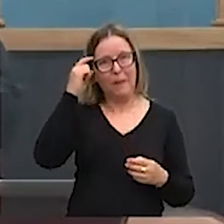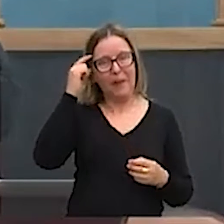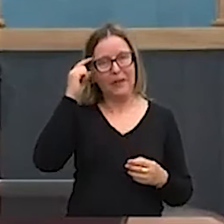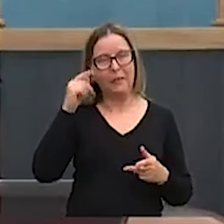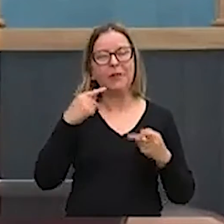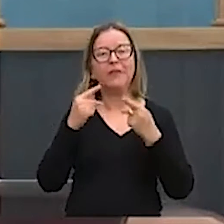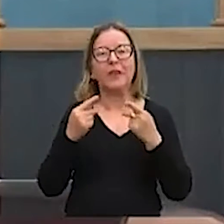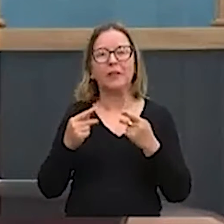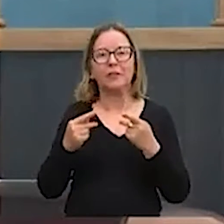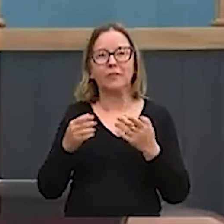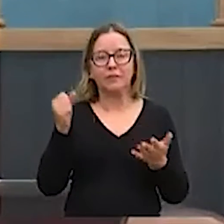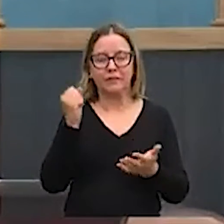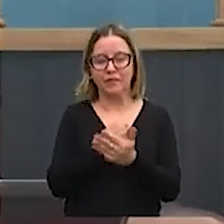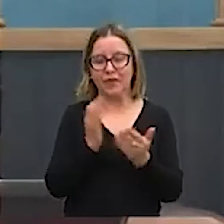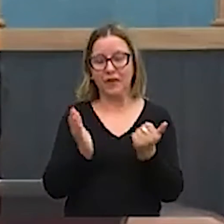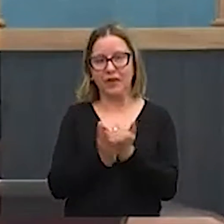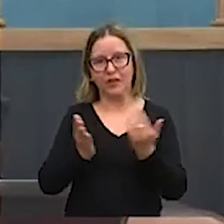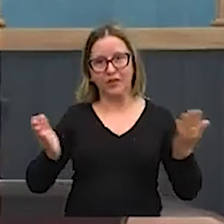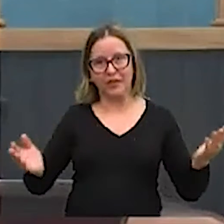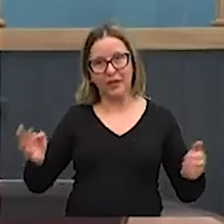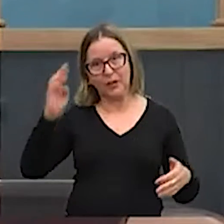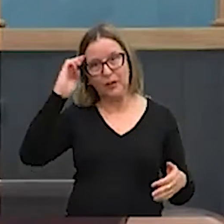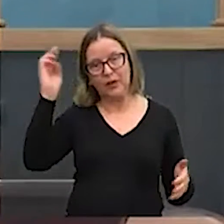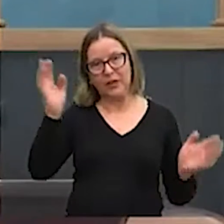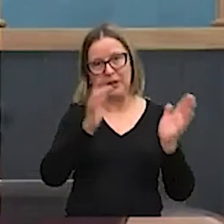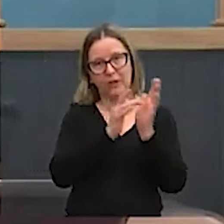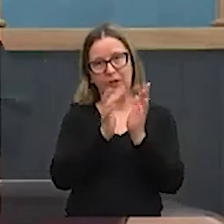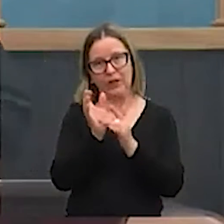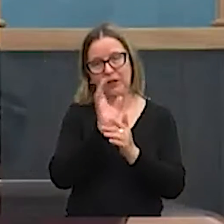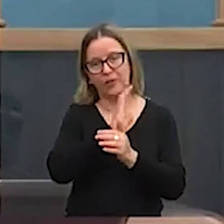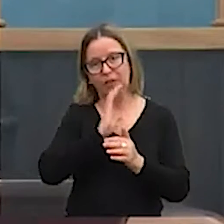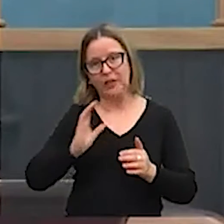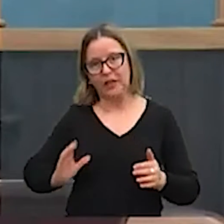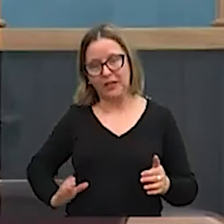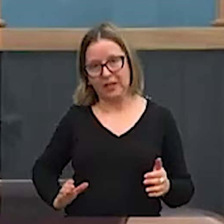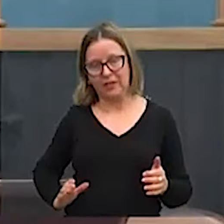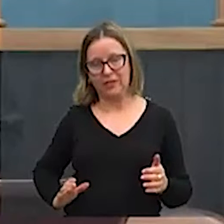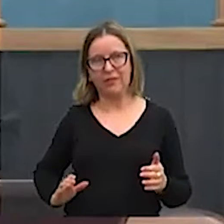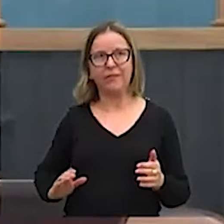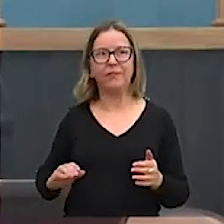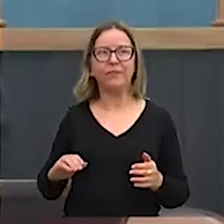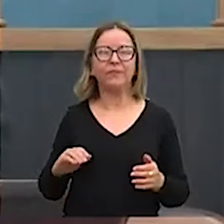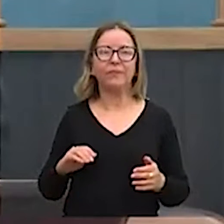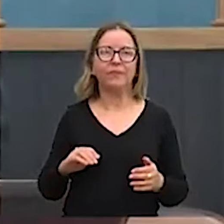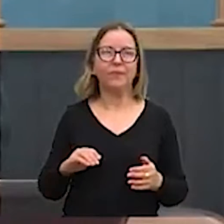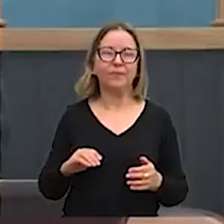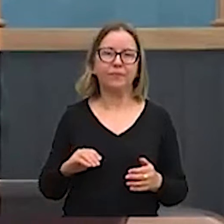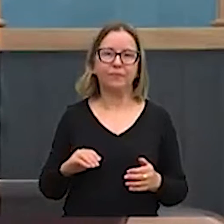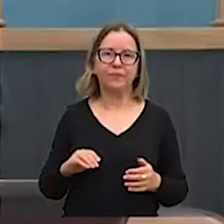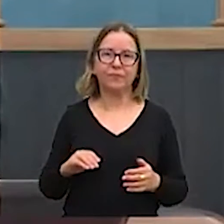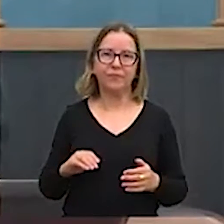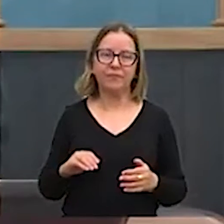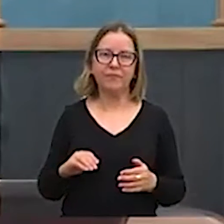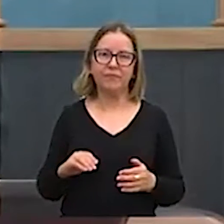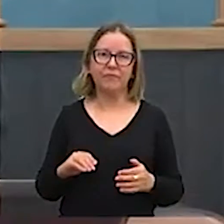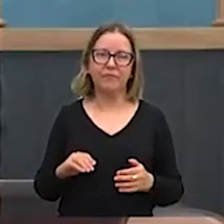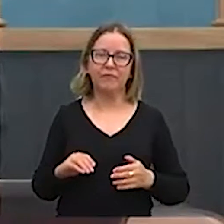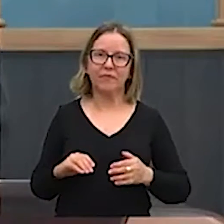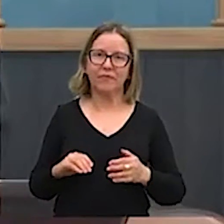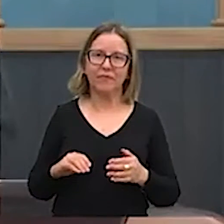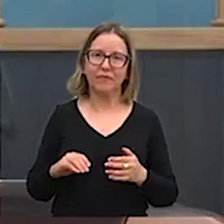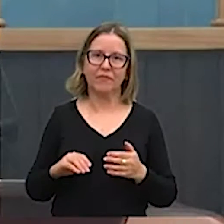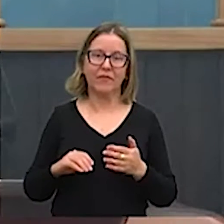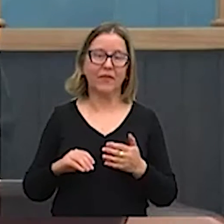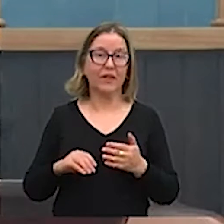que a crucificação do Senhor Jesus Cristo resultou em todos os tipos